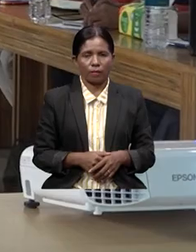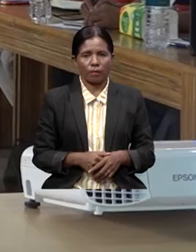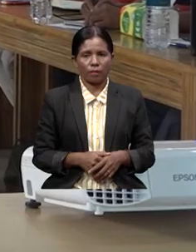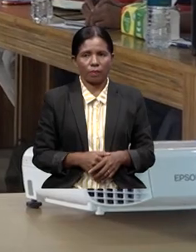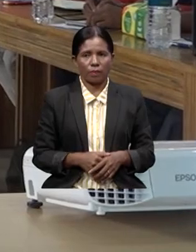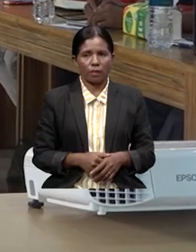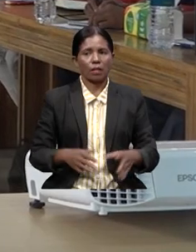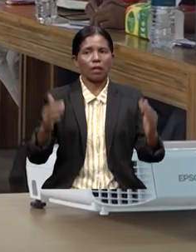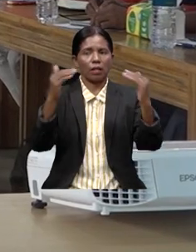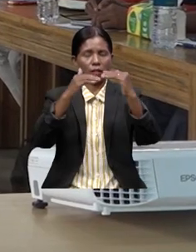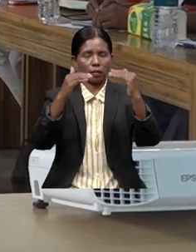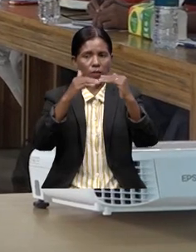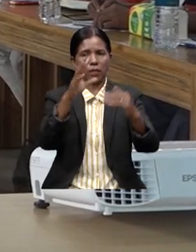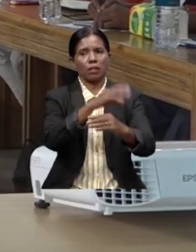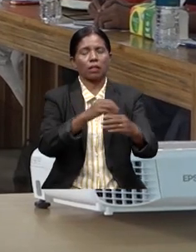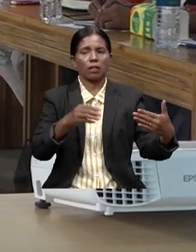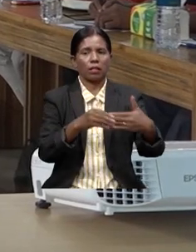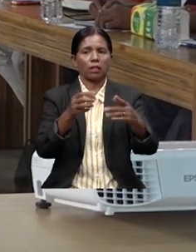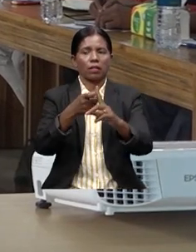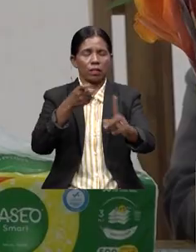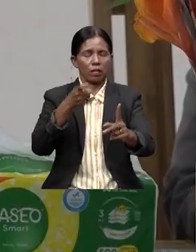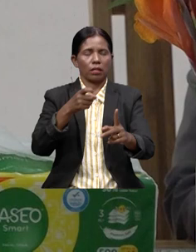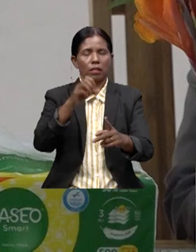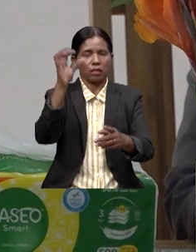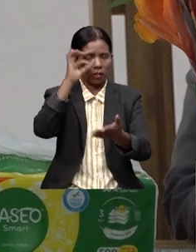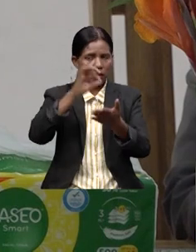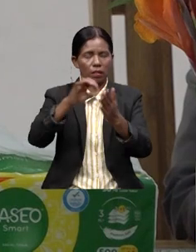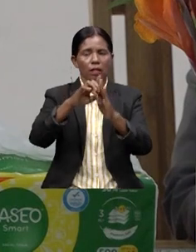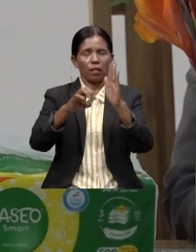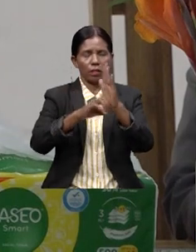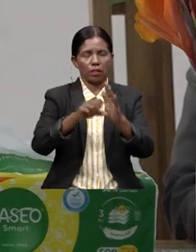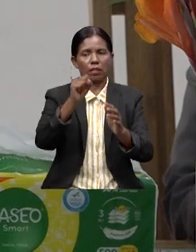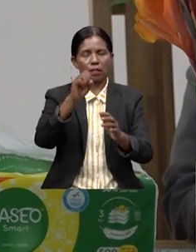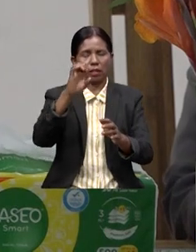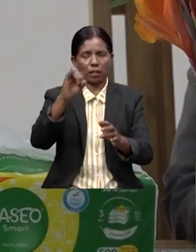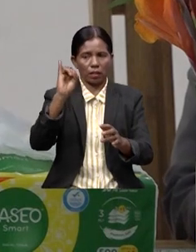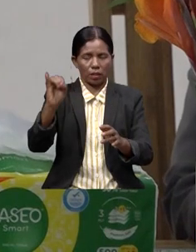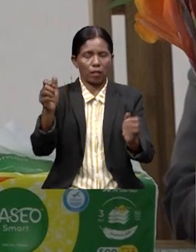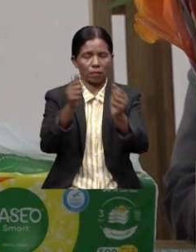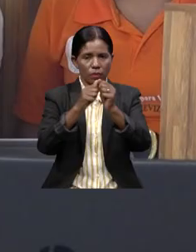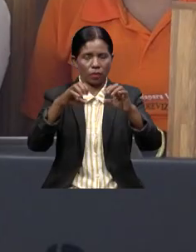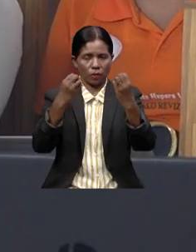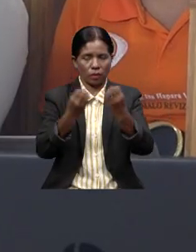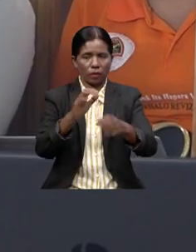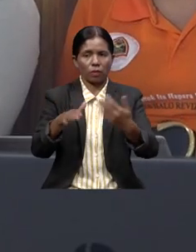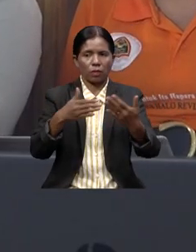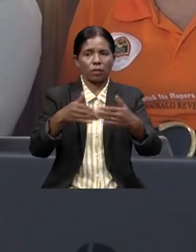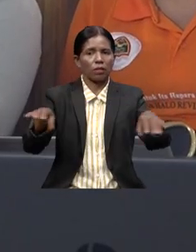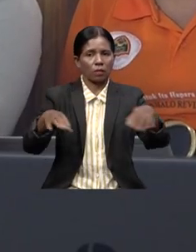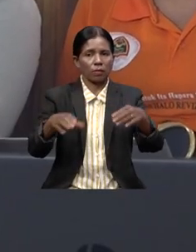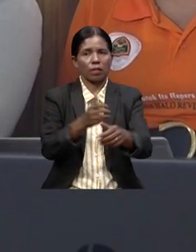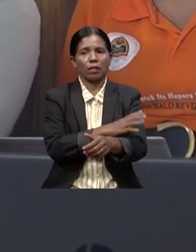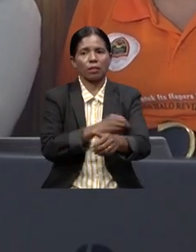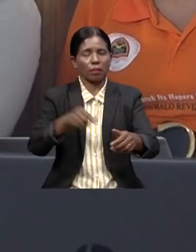E encontro rede reveral nebe organize o secretário de Estado de Igualdade e Inclusão, a muito com organização Cira nebe serviço